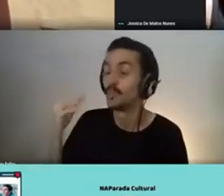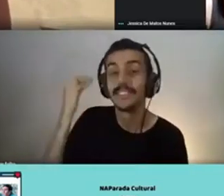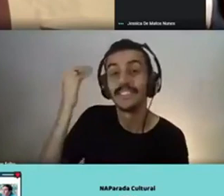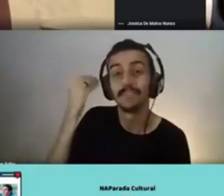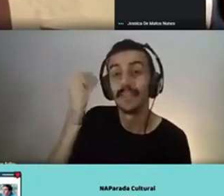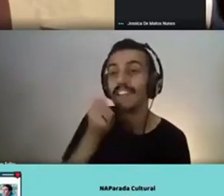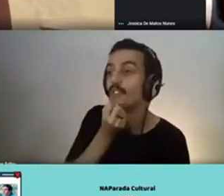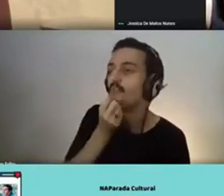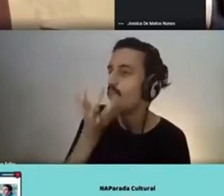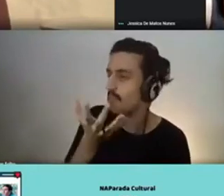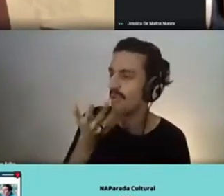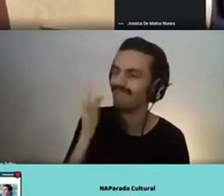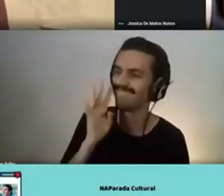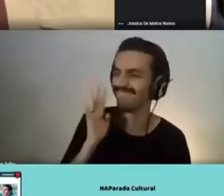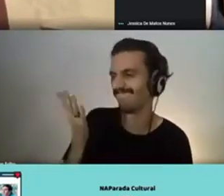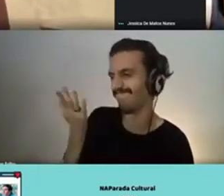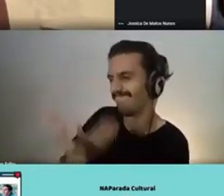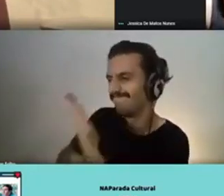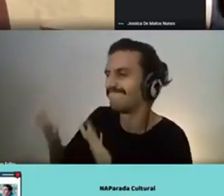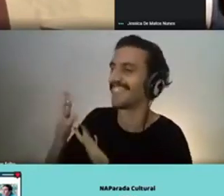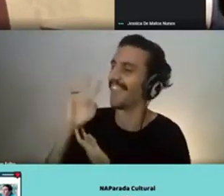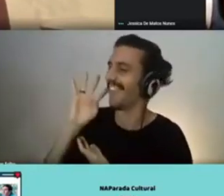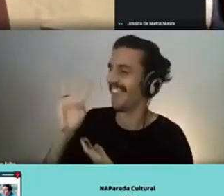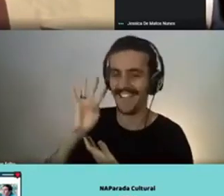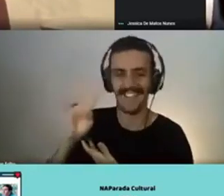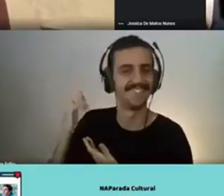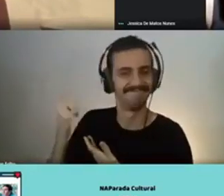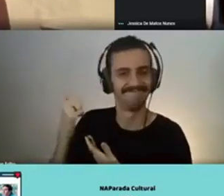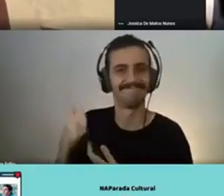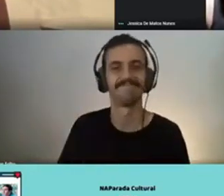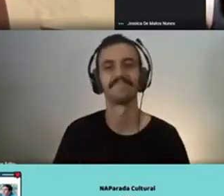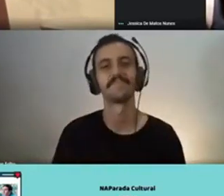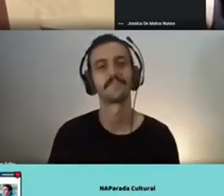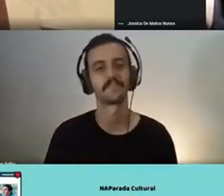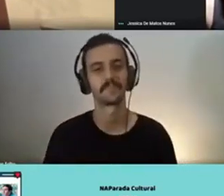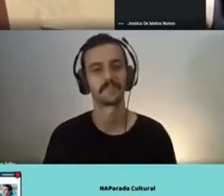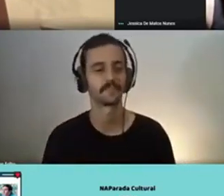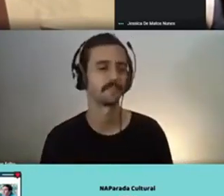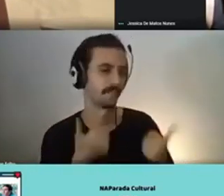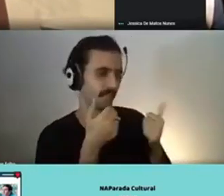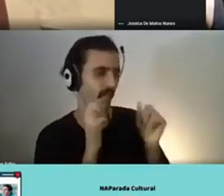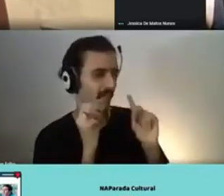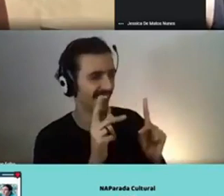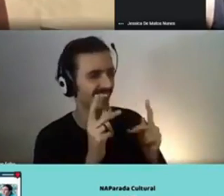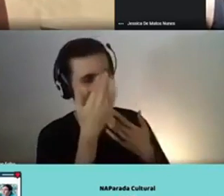Jéssica. Compartilhando experiências contigo. Também.